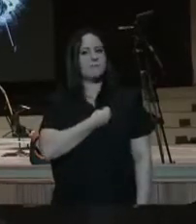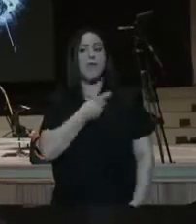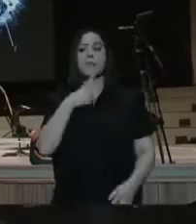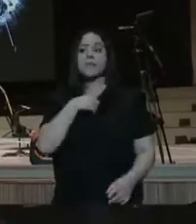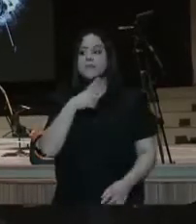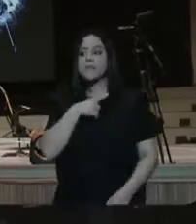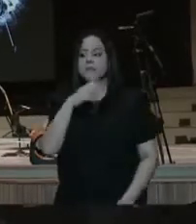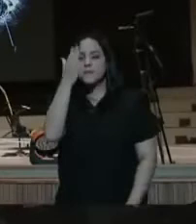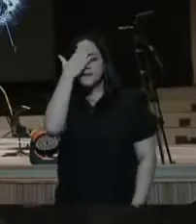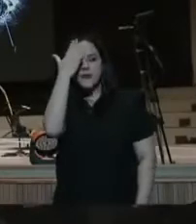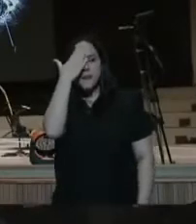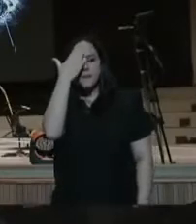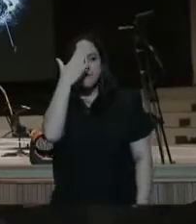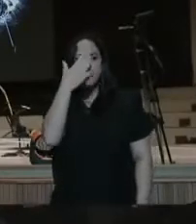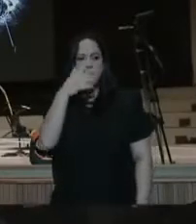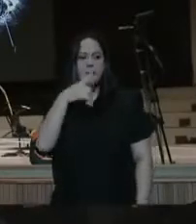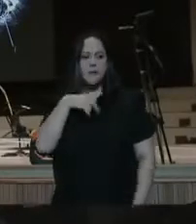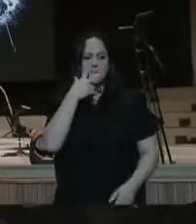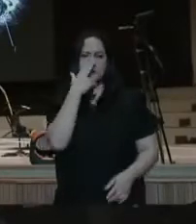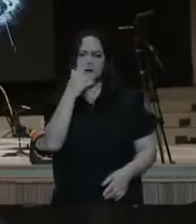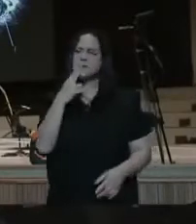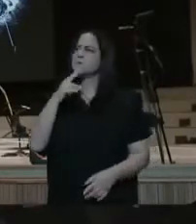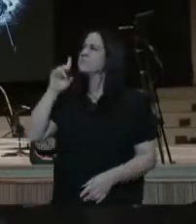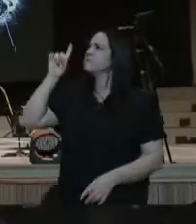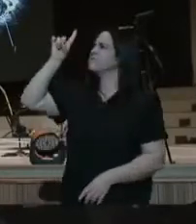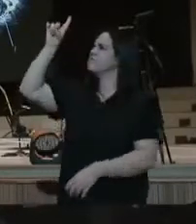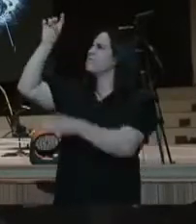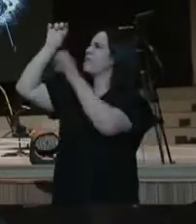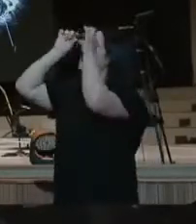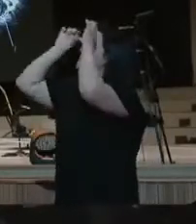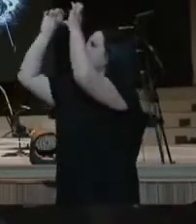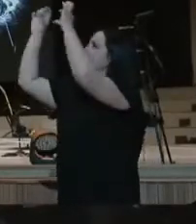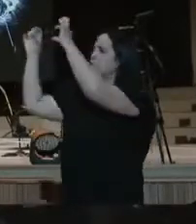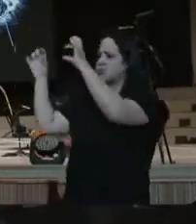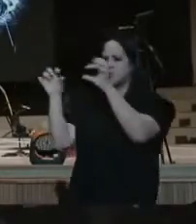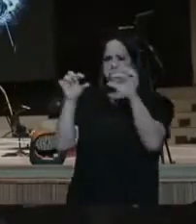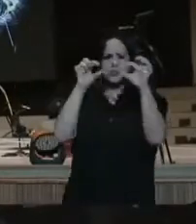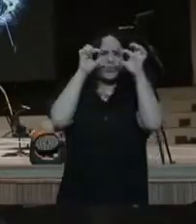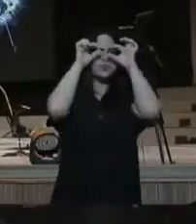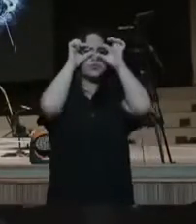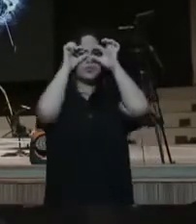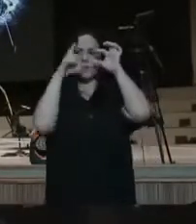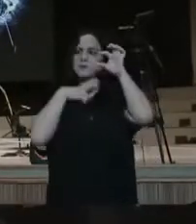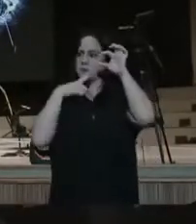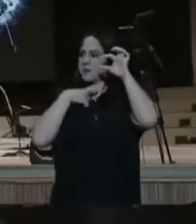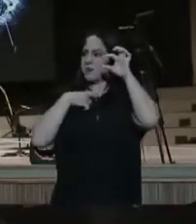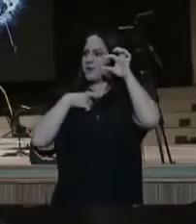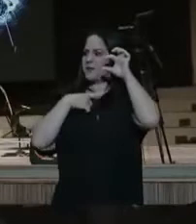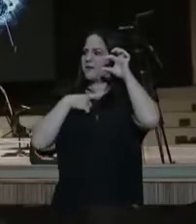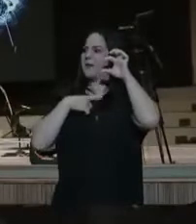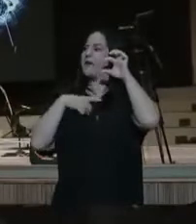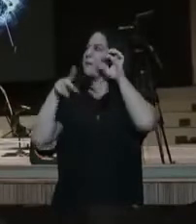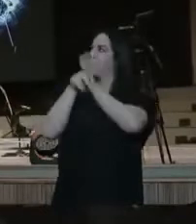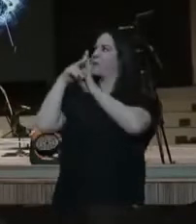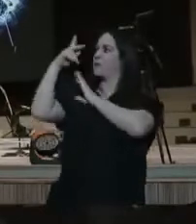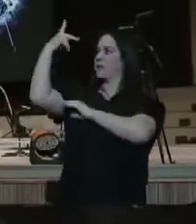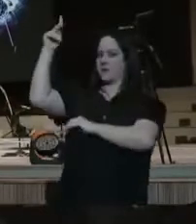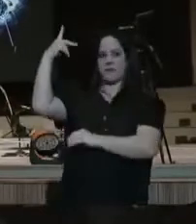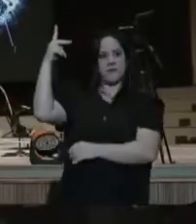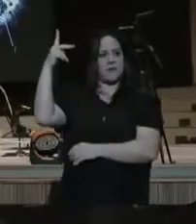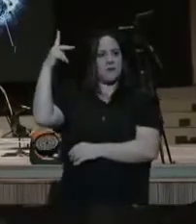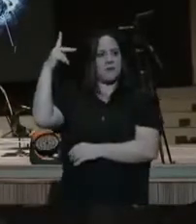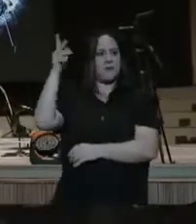é função do olho mas recebeu uma visão que vem da parte de deus a função do nosso coração